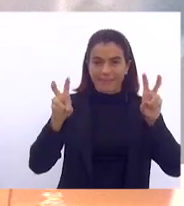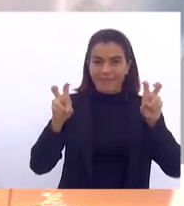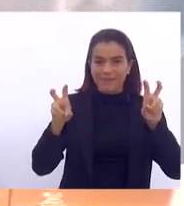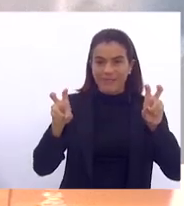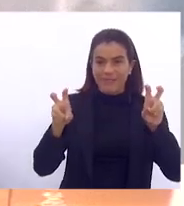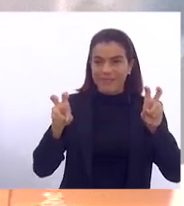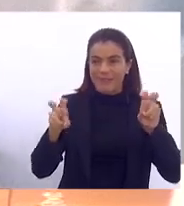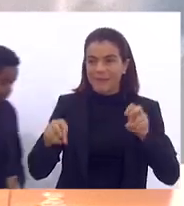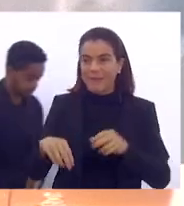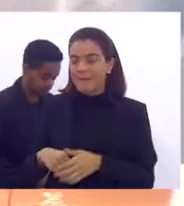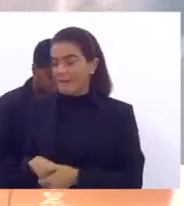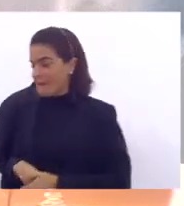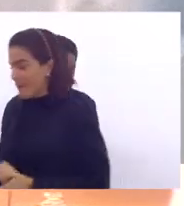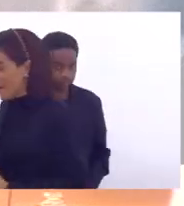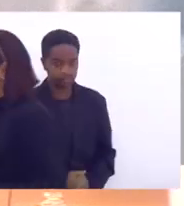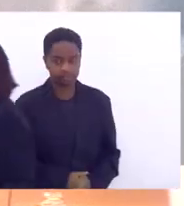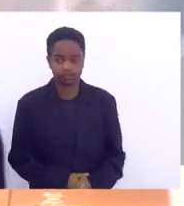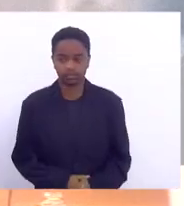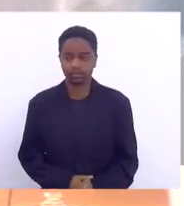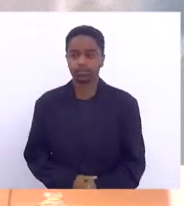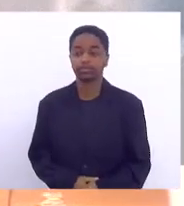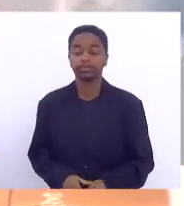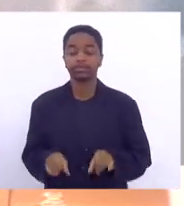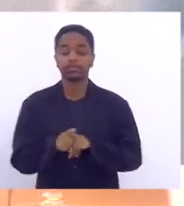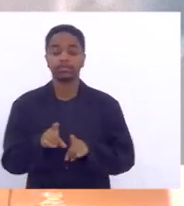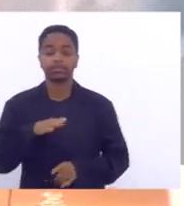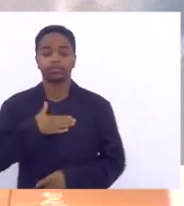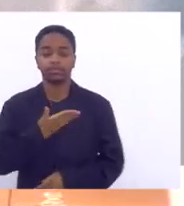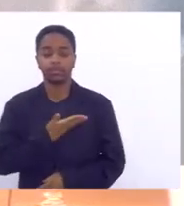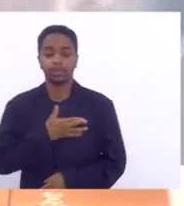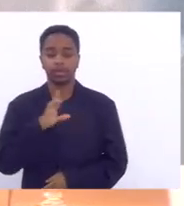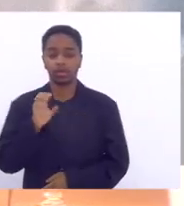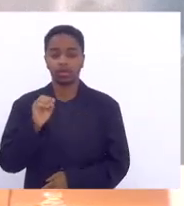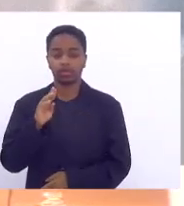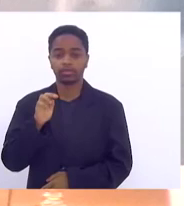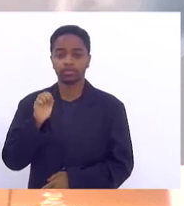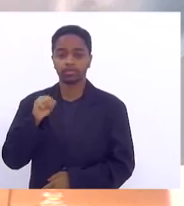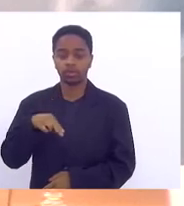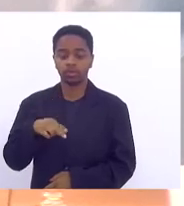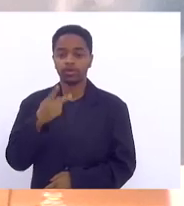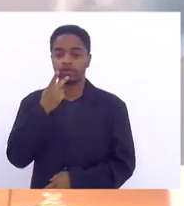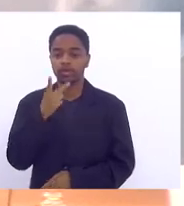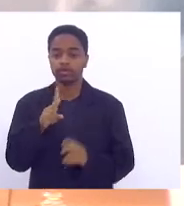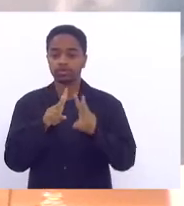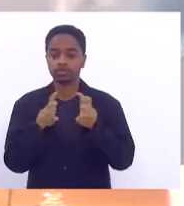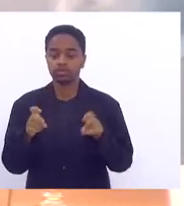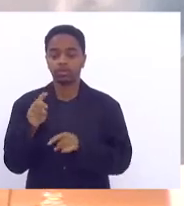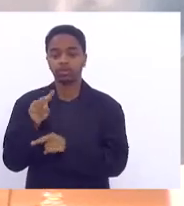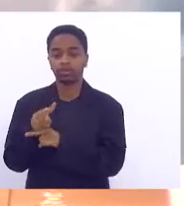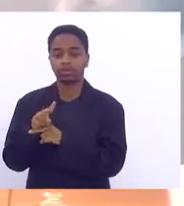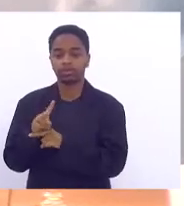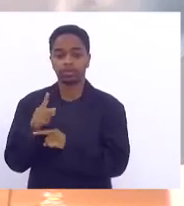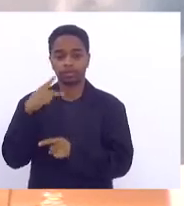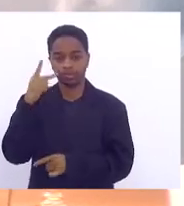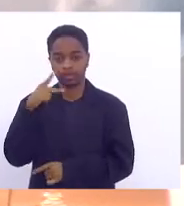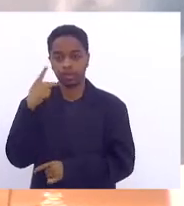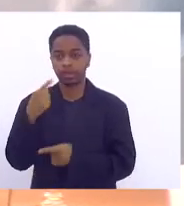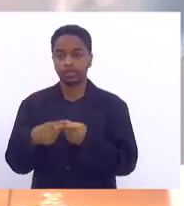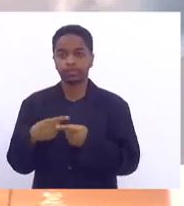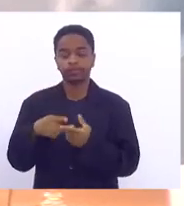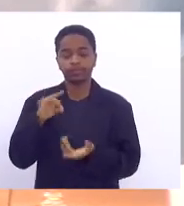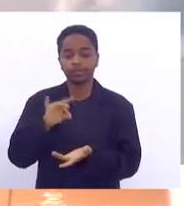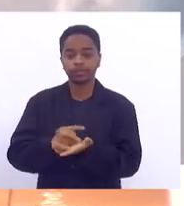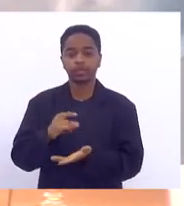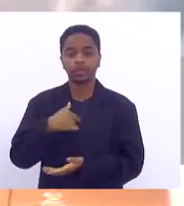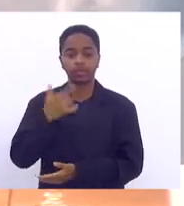amigo Dr Robson que é imunidade parlamentar porque de verdade eu acho e eu tô fiz questão só